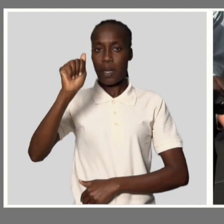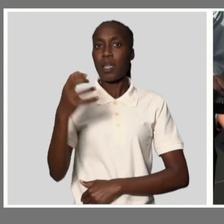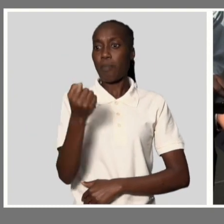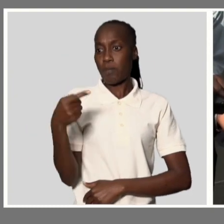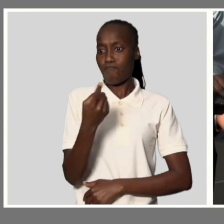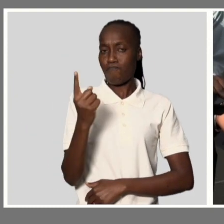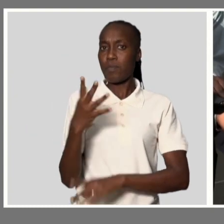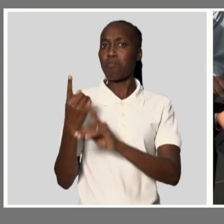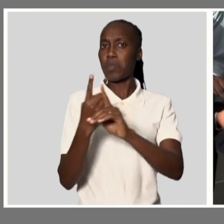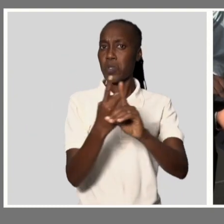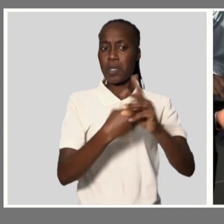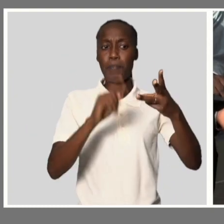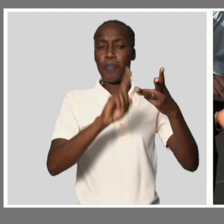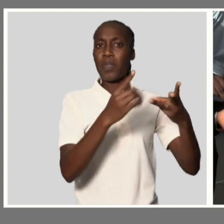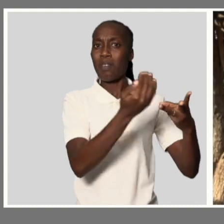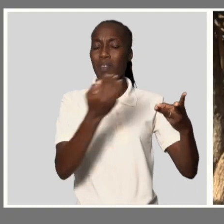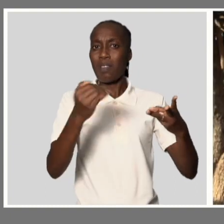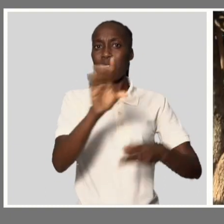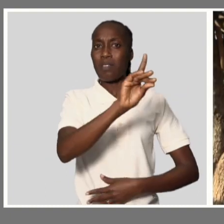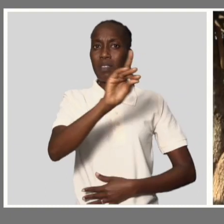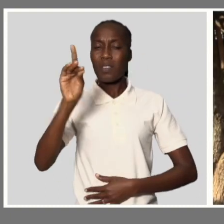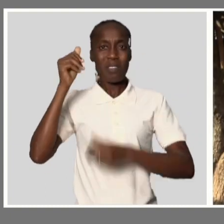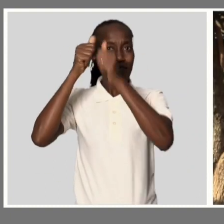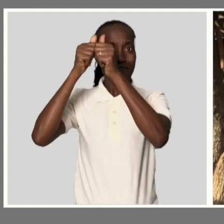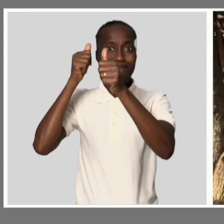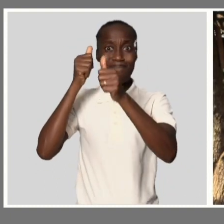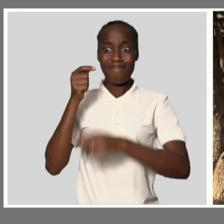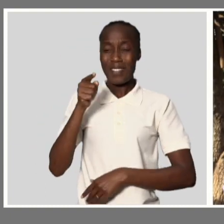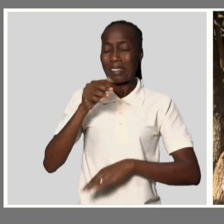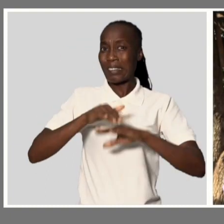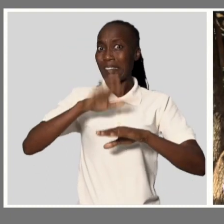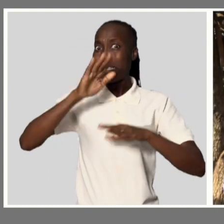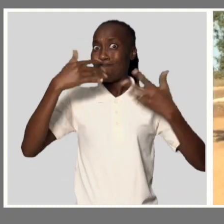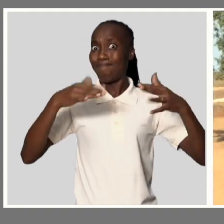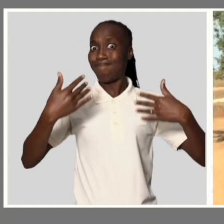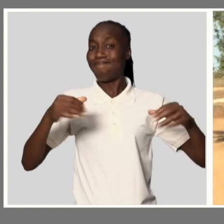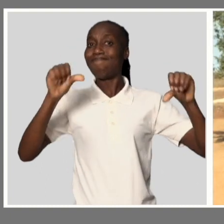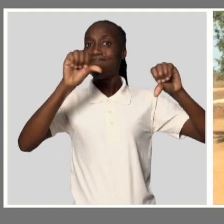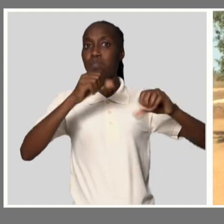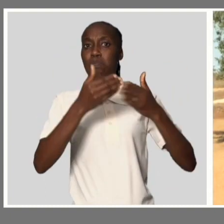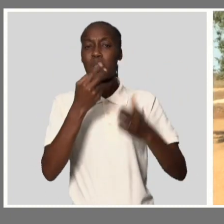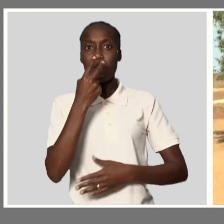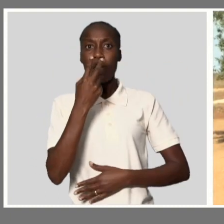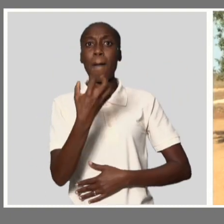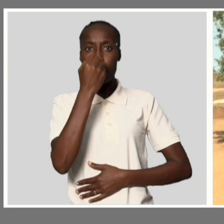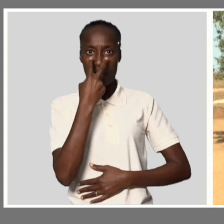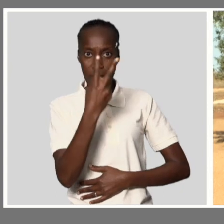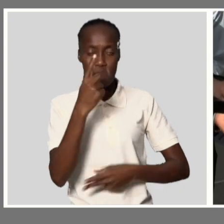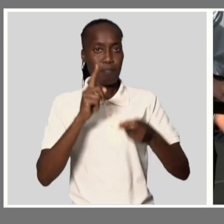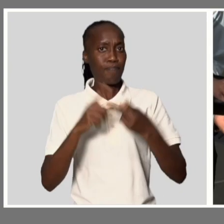Se estamos a olhar para crianças com deficiência intelectual, aí já é muito mais grave, porque não pode ver, pode